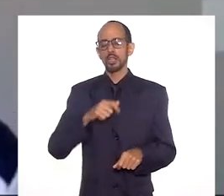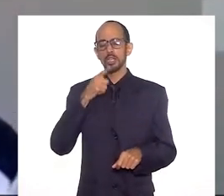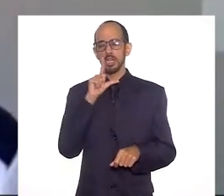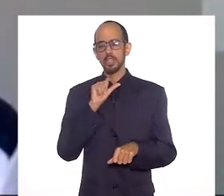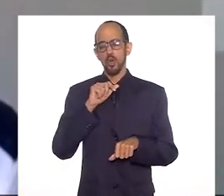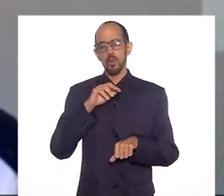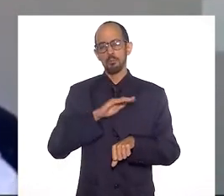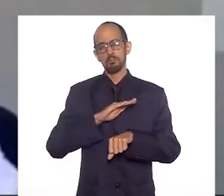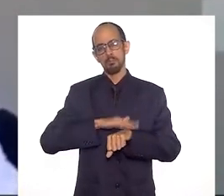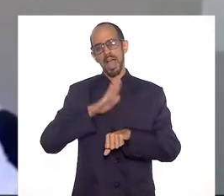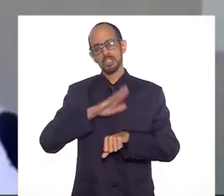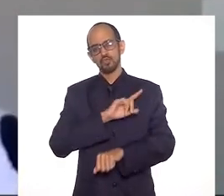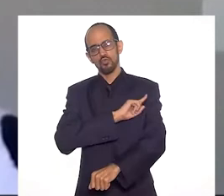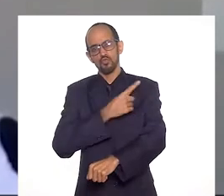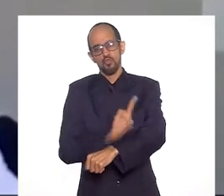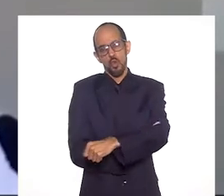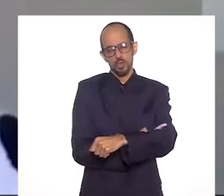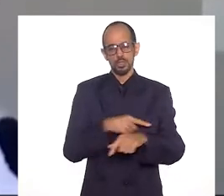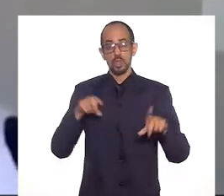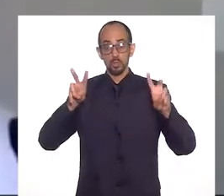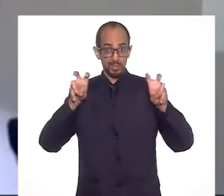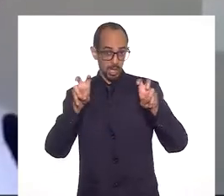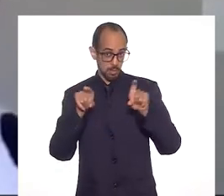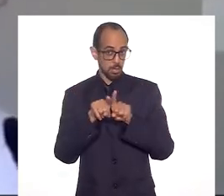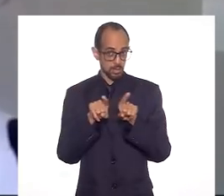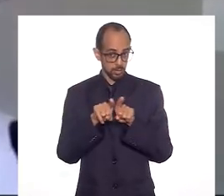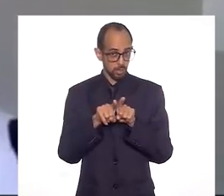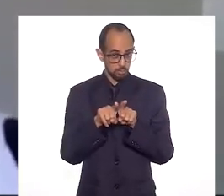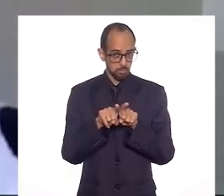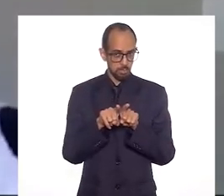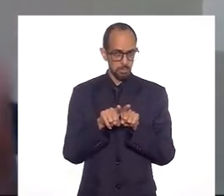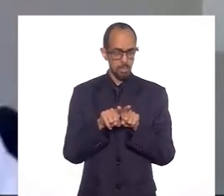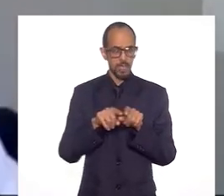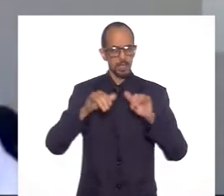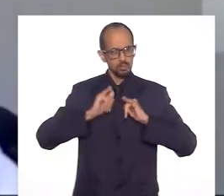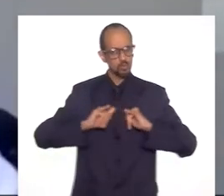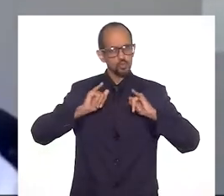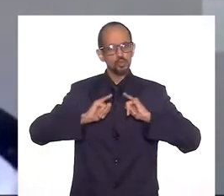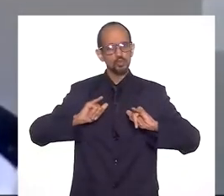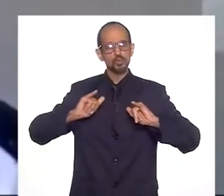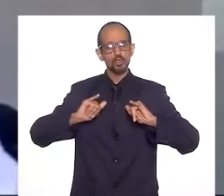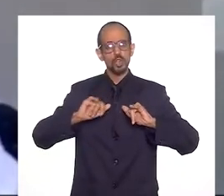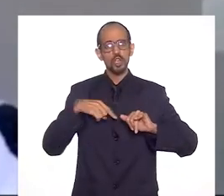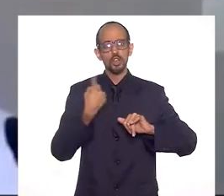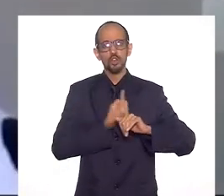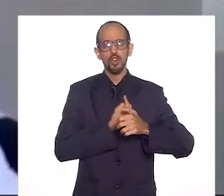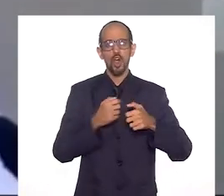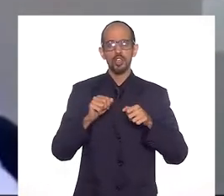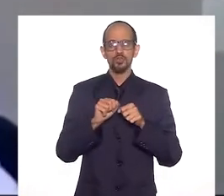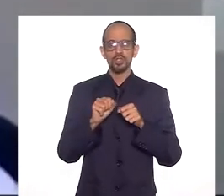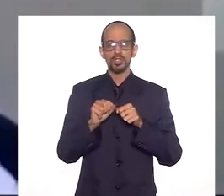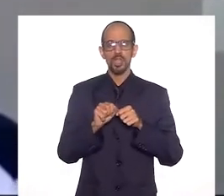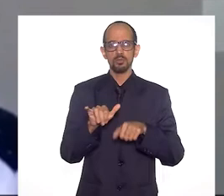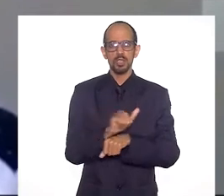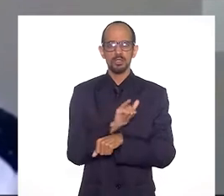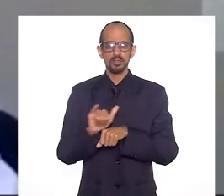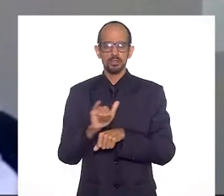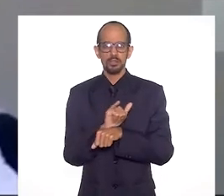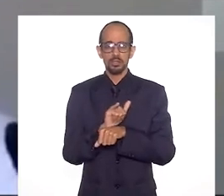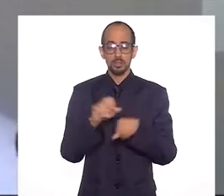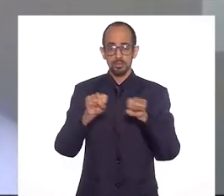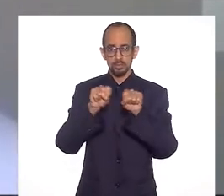ganhando força, o tema que vem ganhando força também. A gente trouxe destrinchado esses novos instrumentos, então